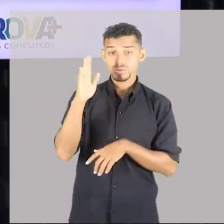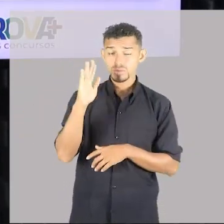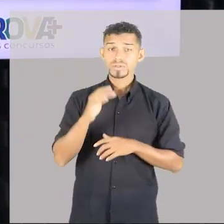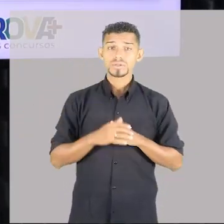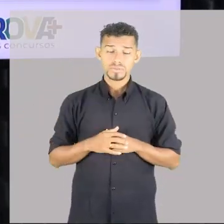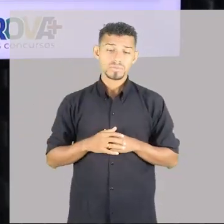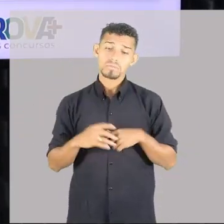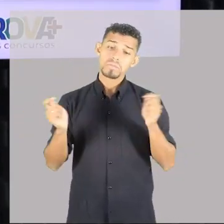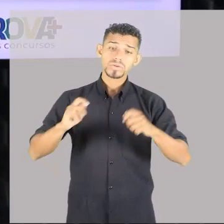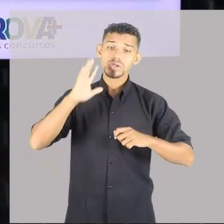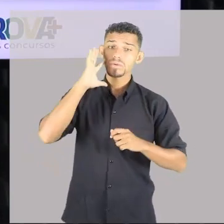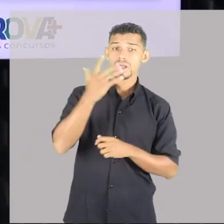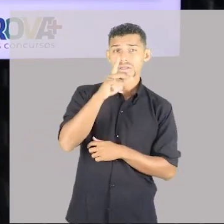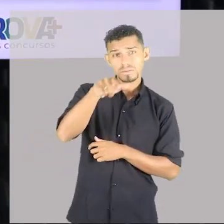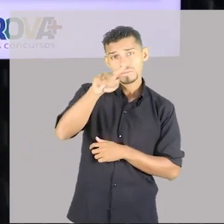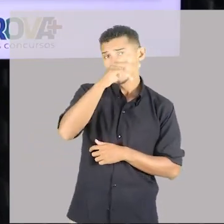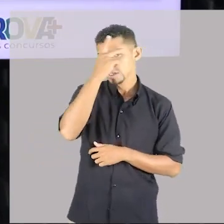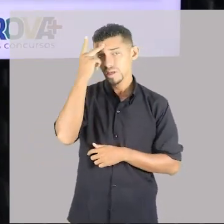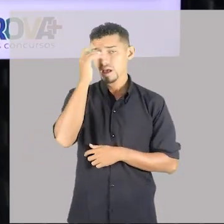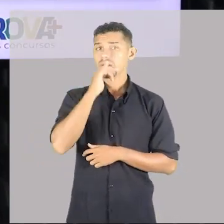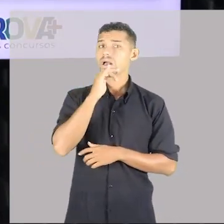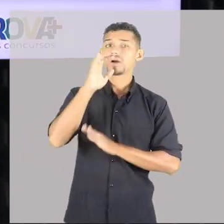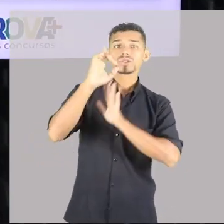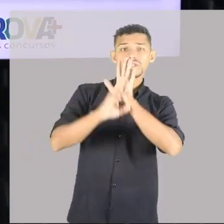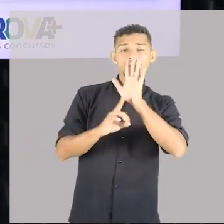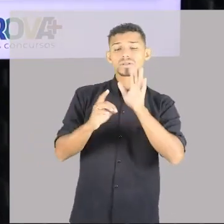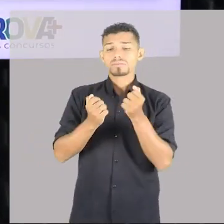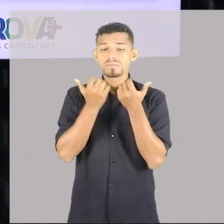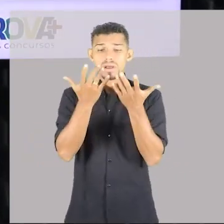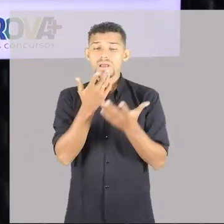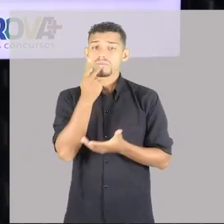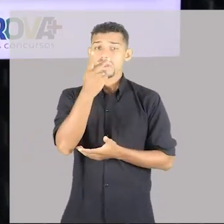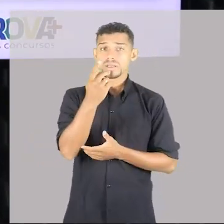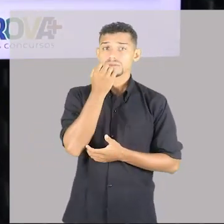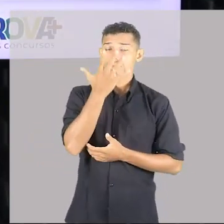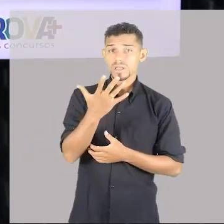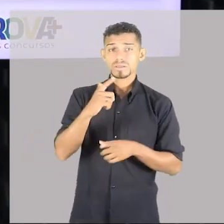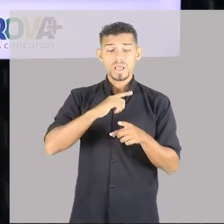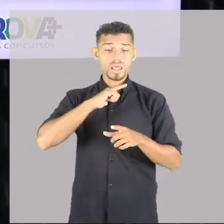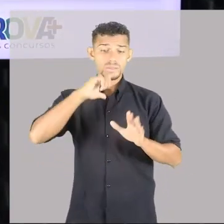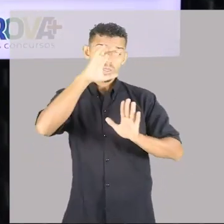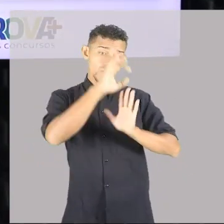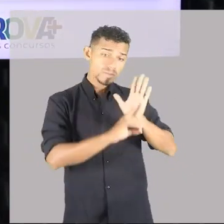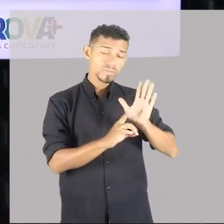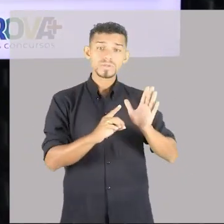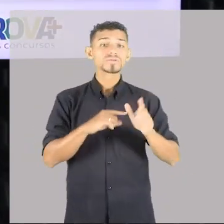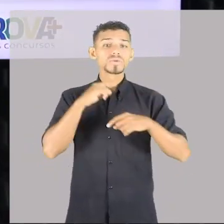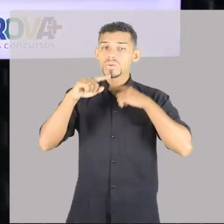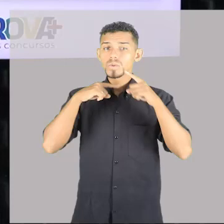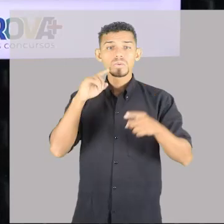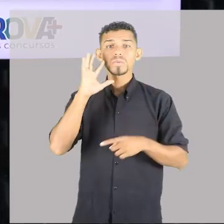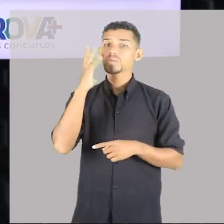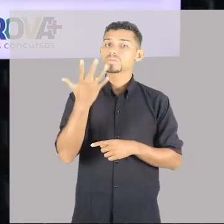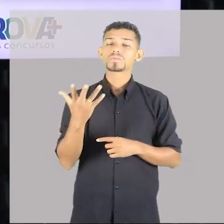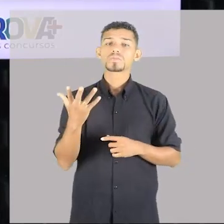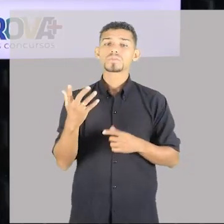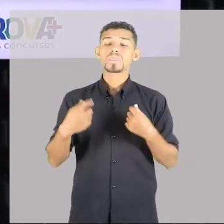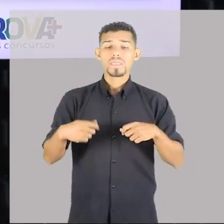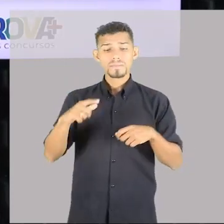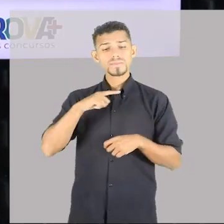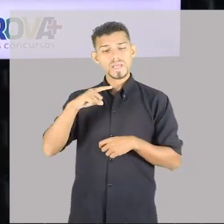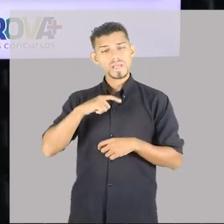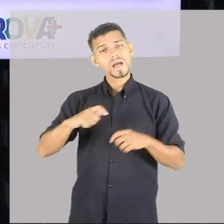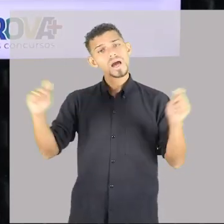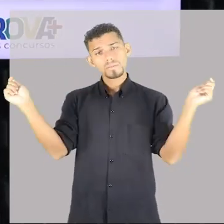pública. Pode ser um caso de você estar requisitando algum direito, algum benefício que você tenha direito, não foi concedido, e você tem